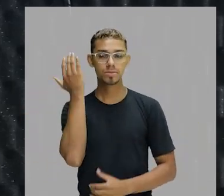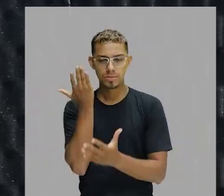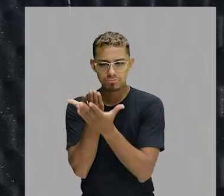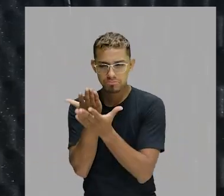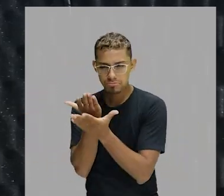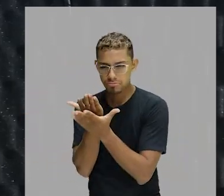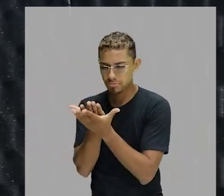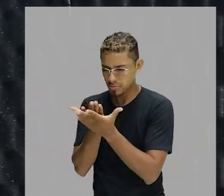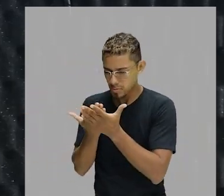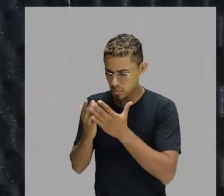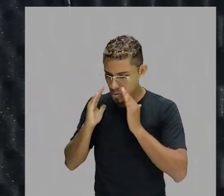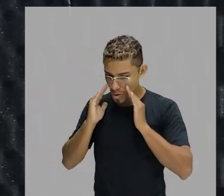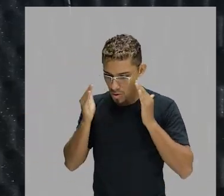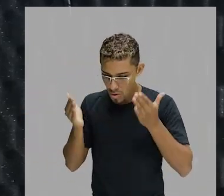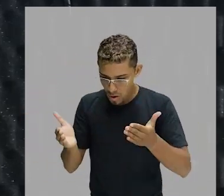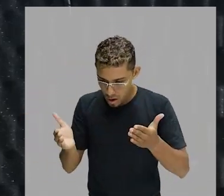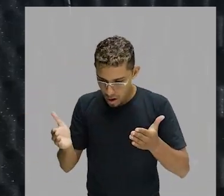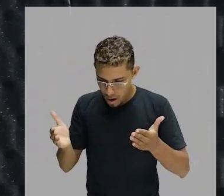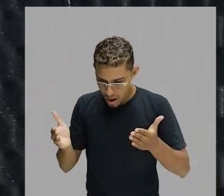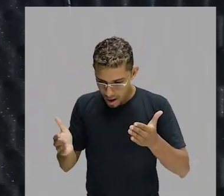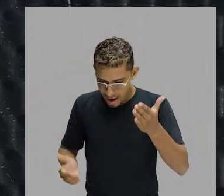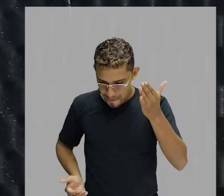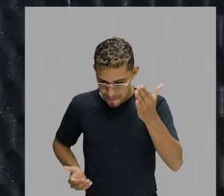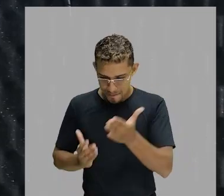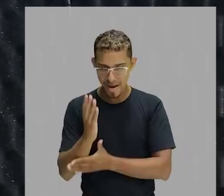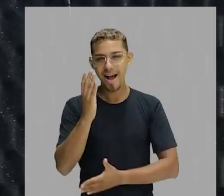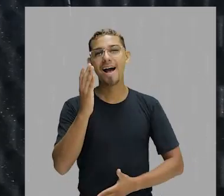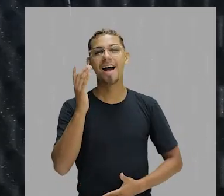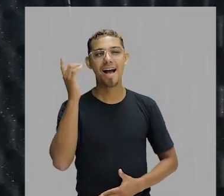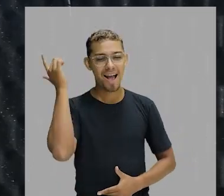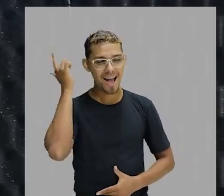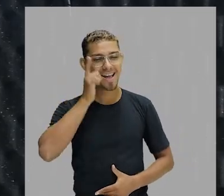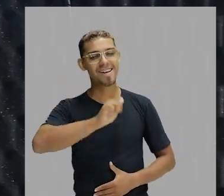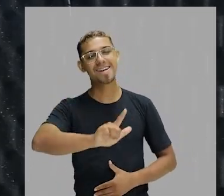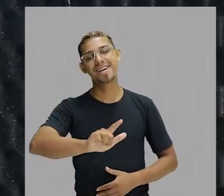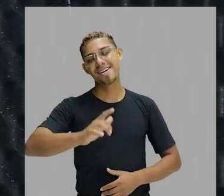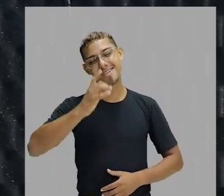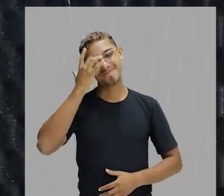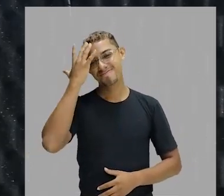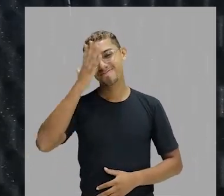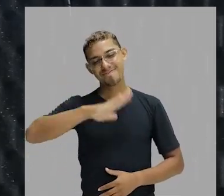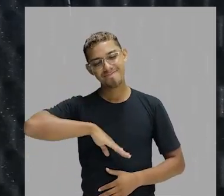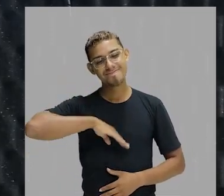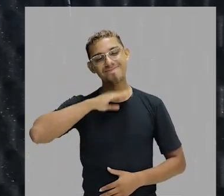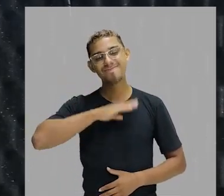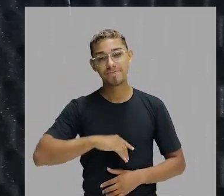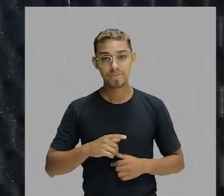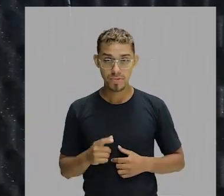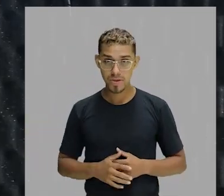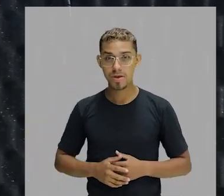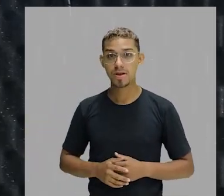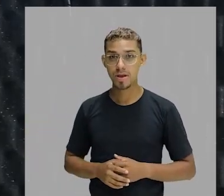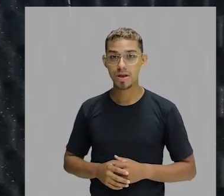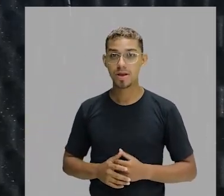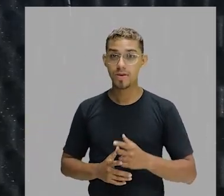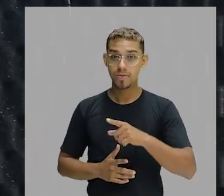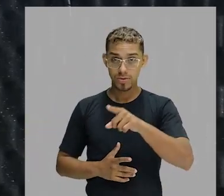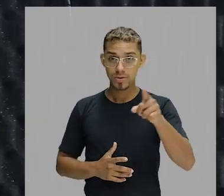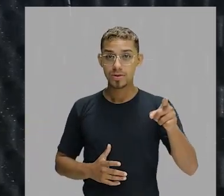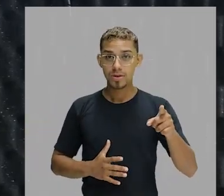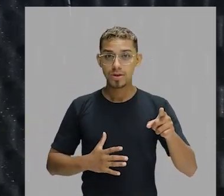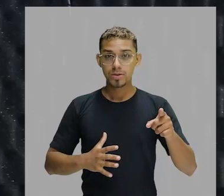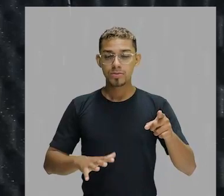prova, né, tu chegue lá e ó, gabarite, tá certo? Então, tu já sabe aquele nosso mantrazinho básico, né? Ó,